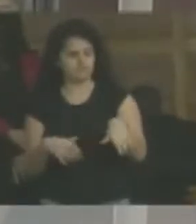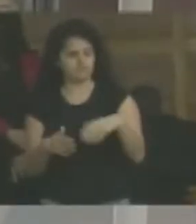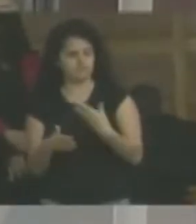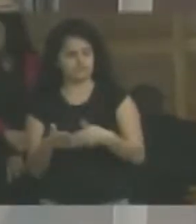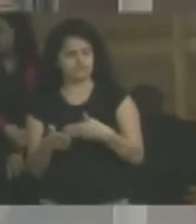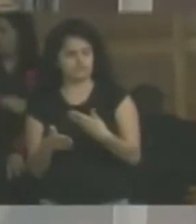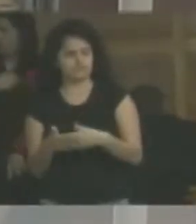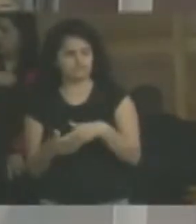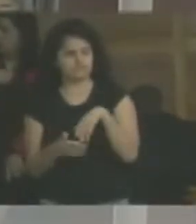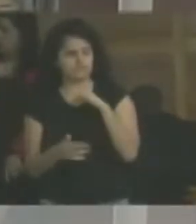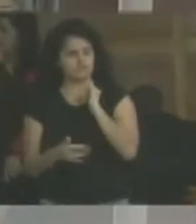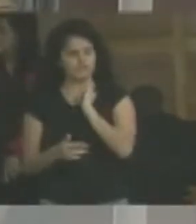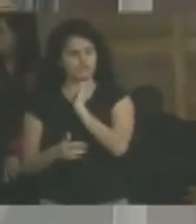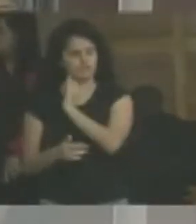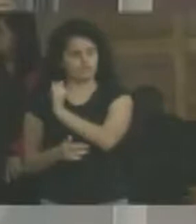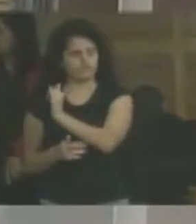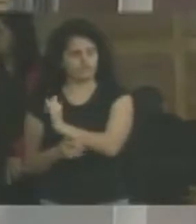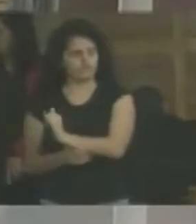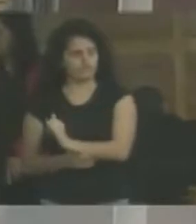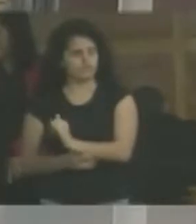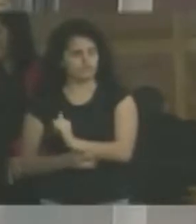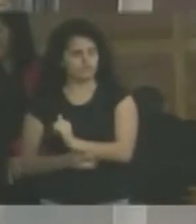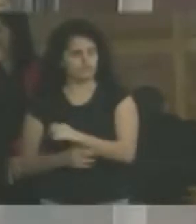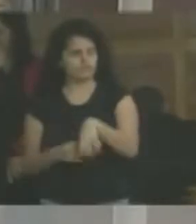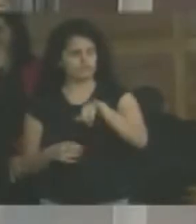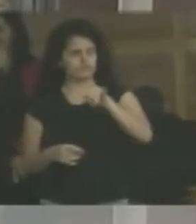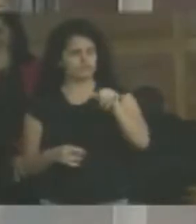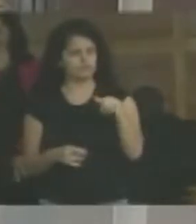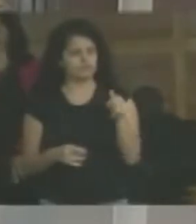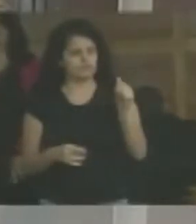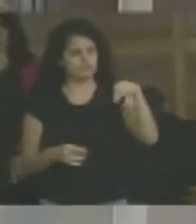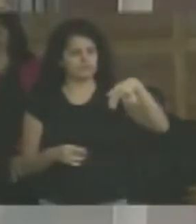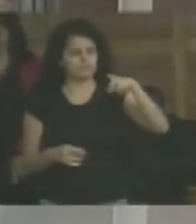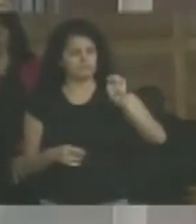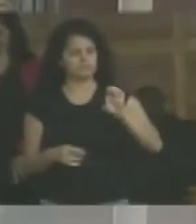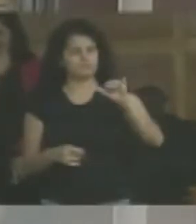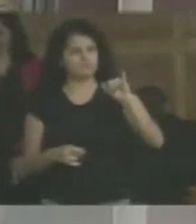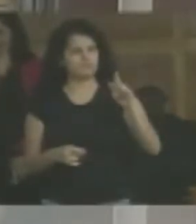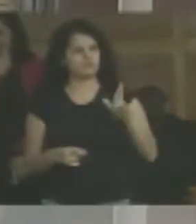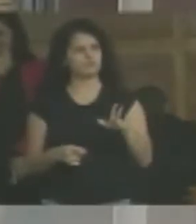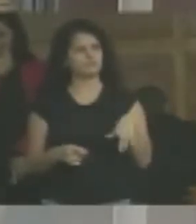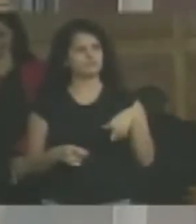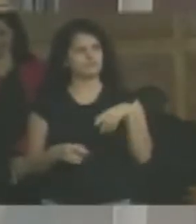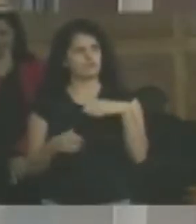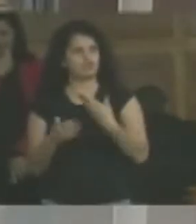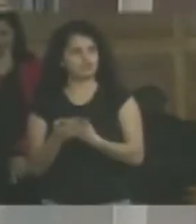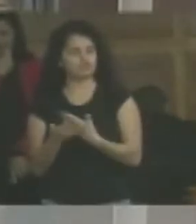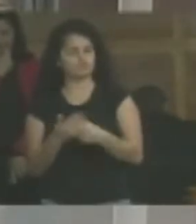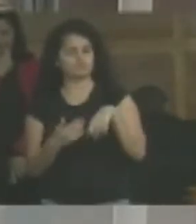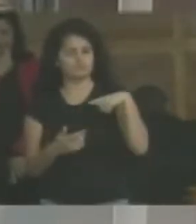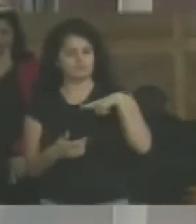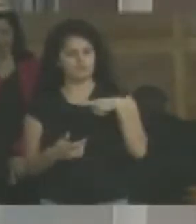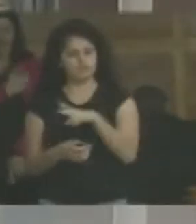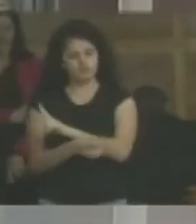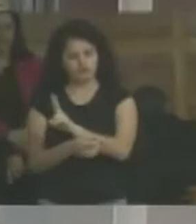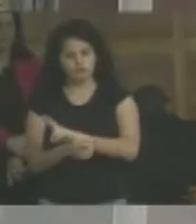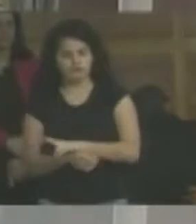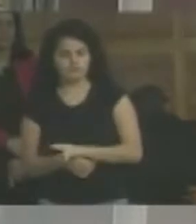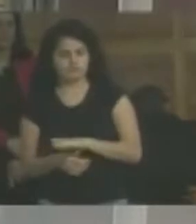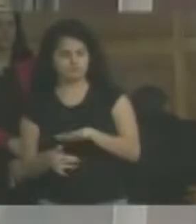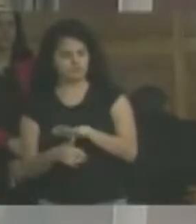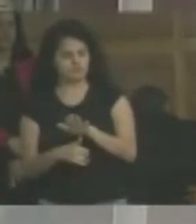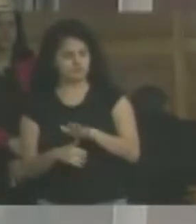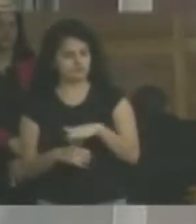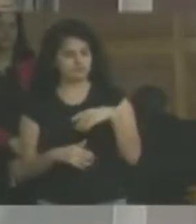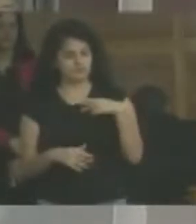Estela Salomão informou que em janeiro, durante o recesso escolar, a rede elétrica da Aurea Pires passou por uma revisão. Porém, o problema...